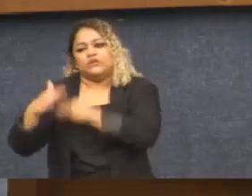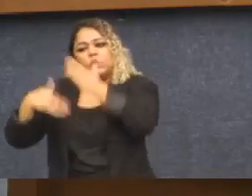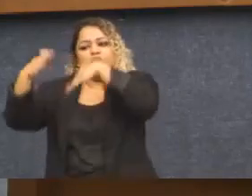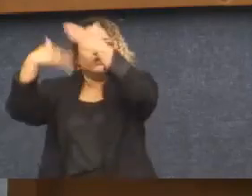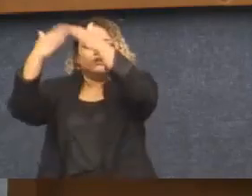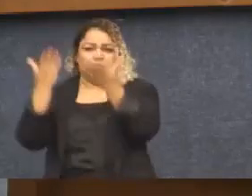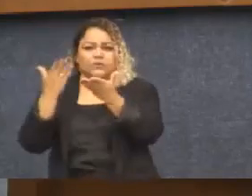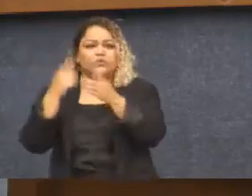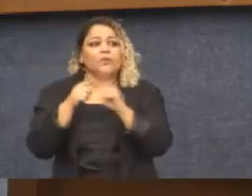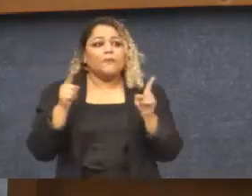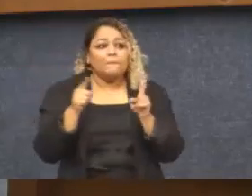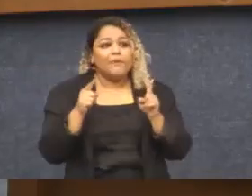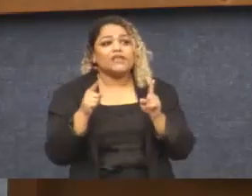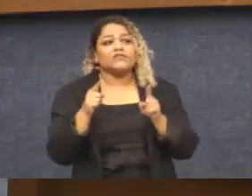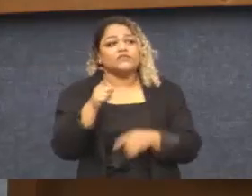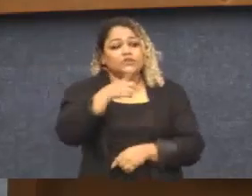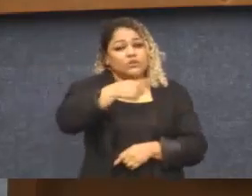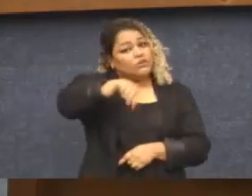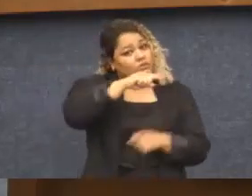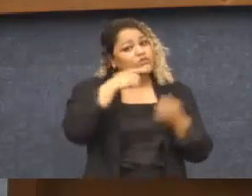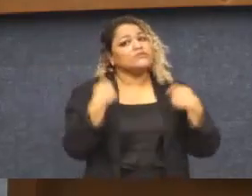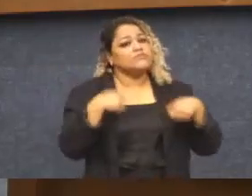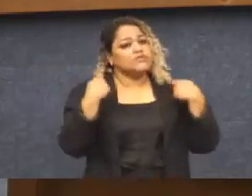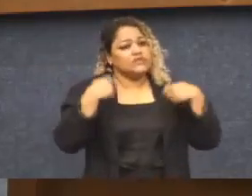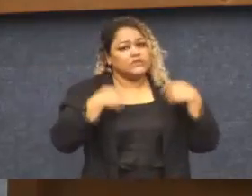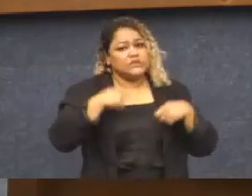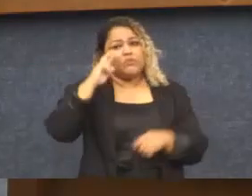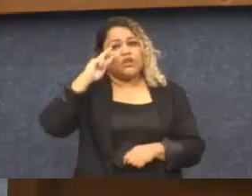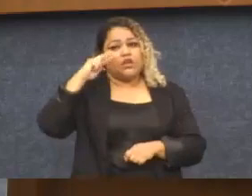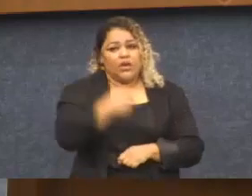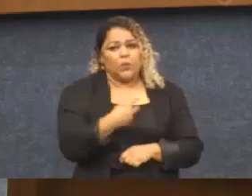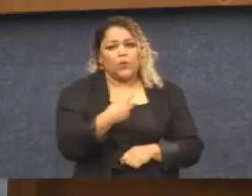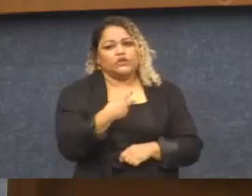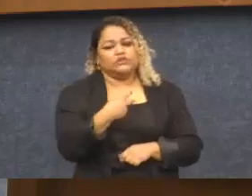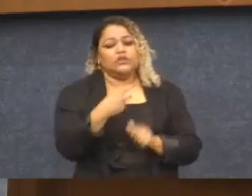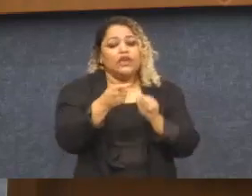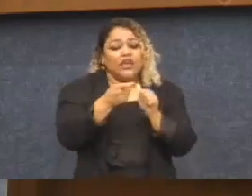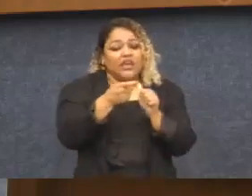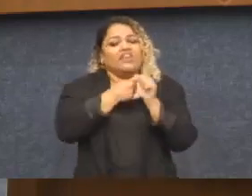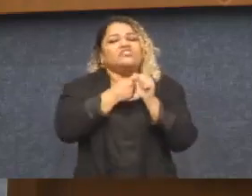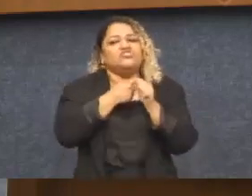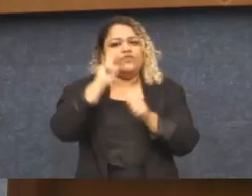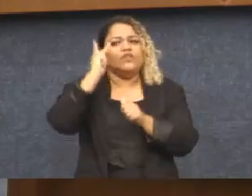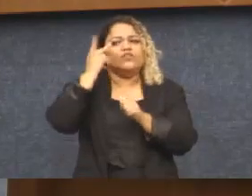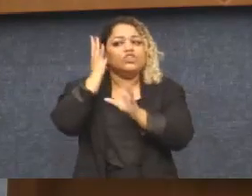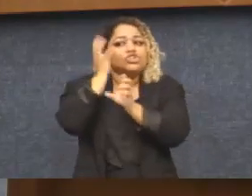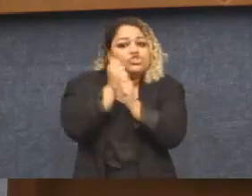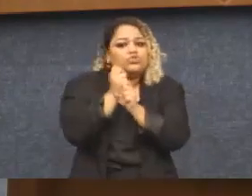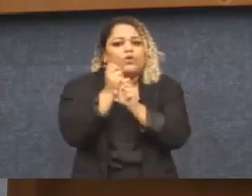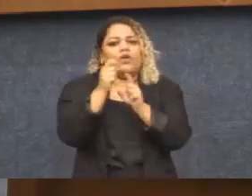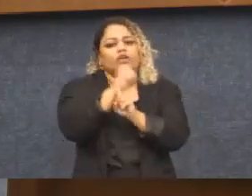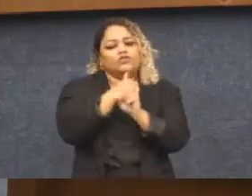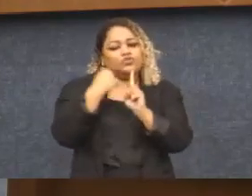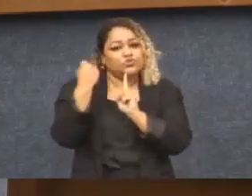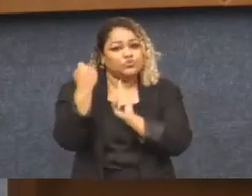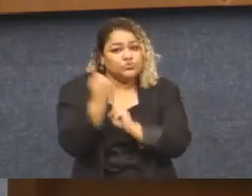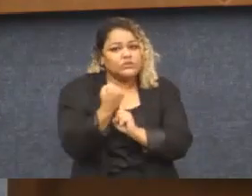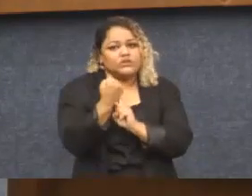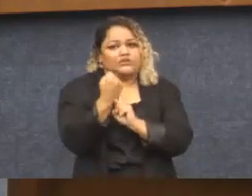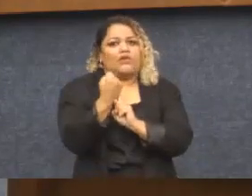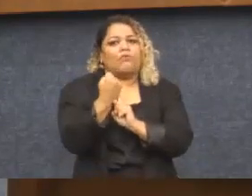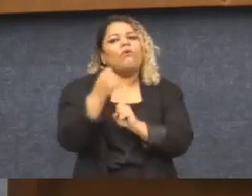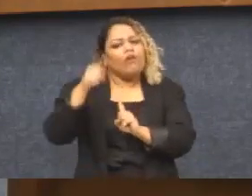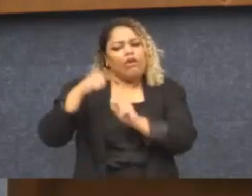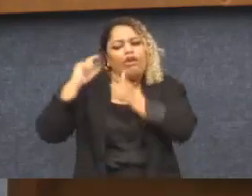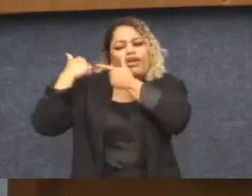Mas é fundamental reconhecer que a dívida, Cleiton, histórica, social, a